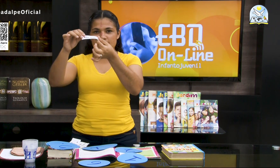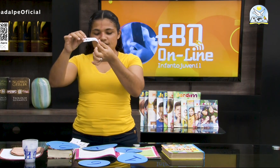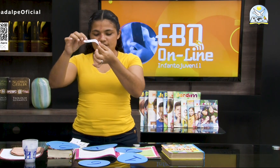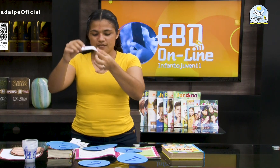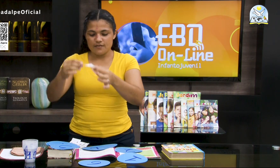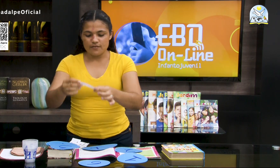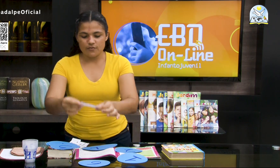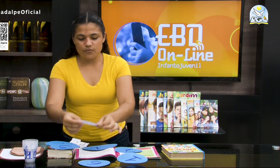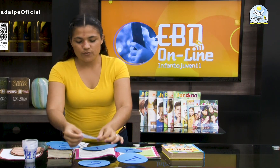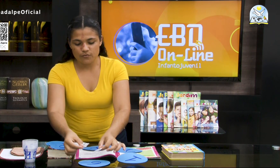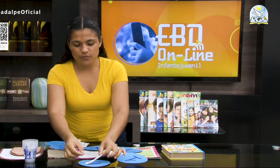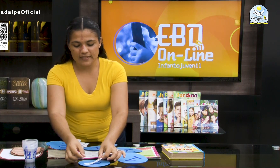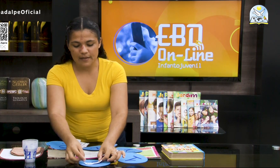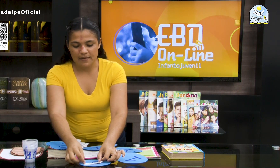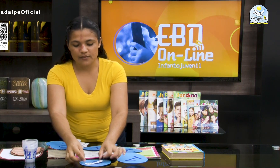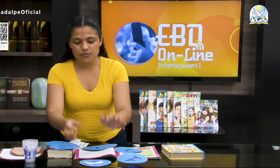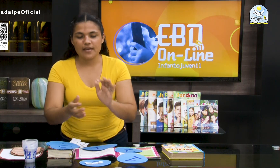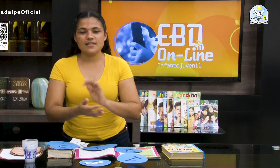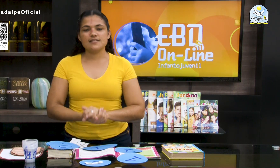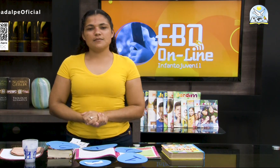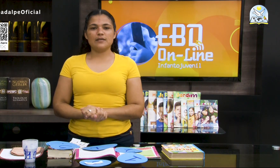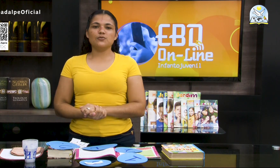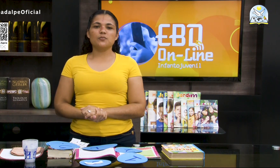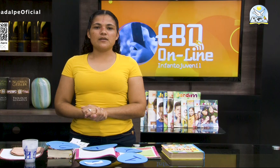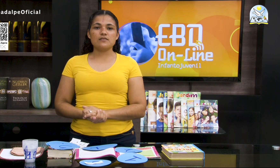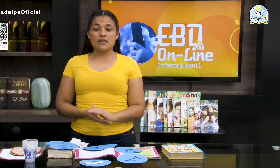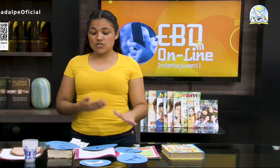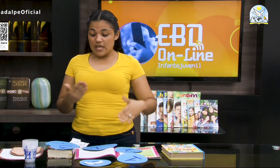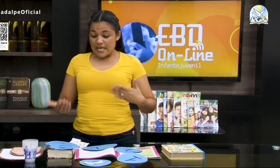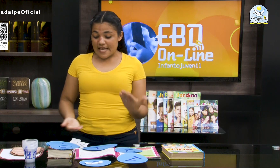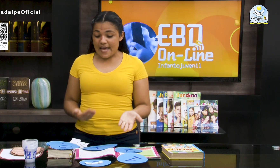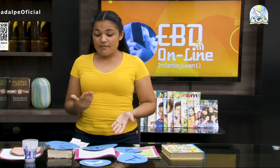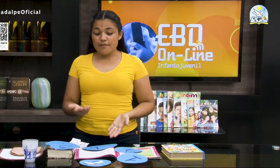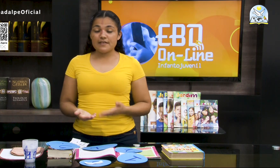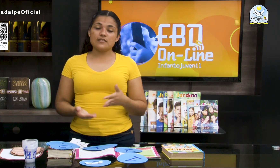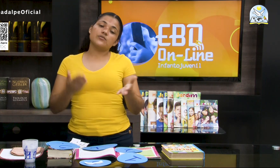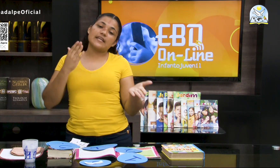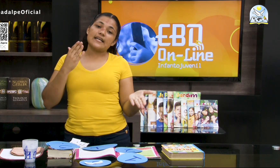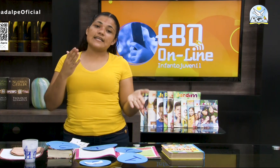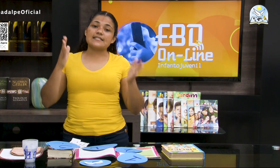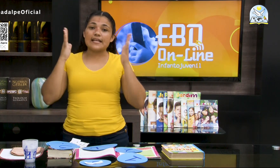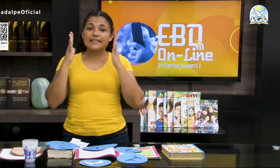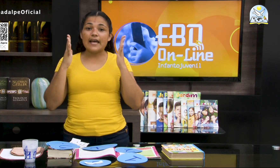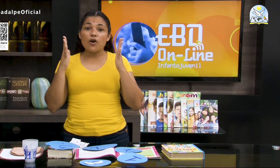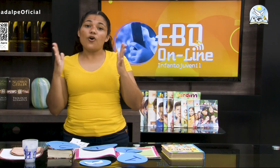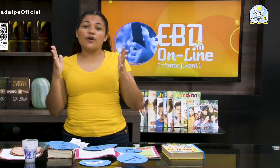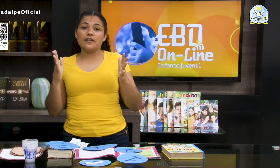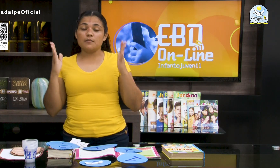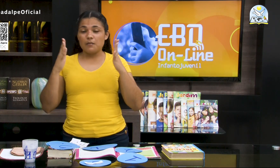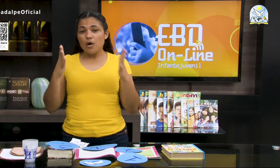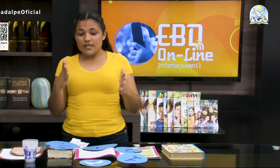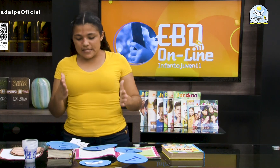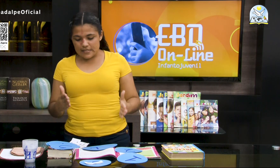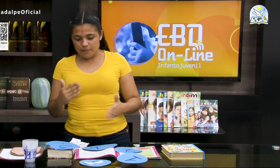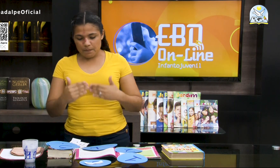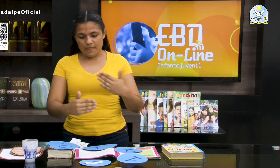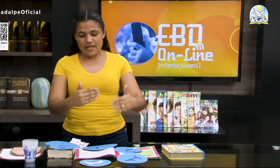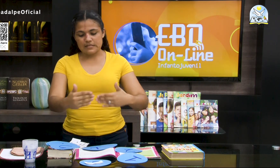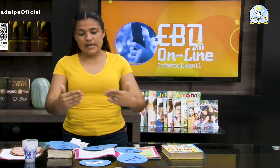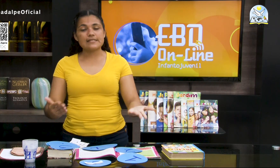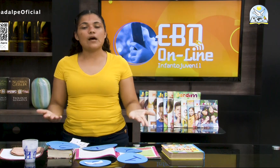coloca o mandamento em cima do número 6. E aí vai fazendo com que a criança ela decore e